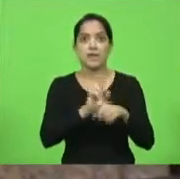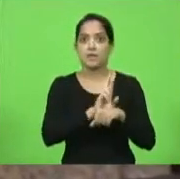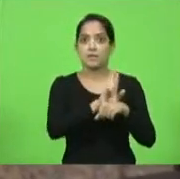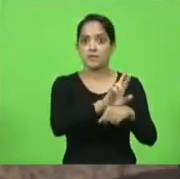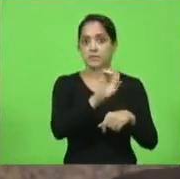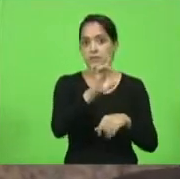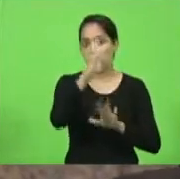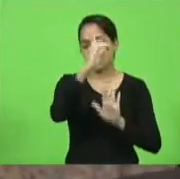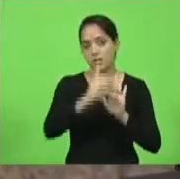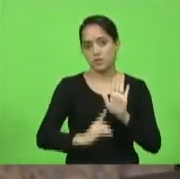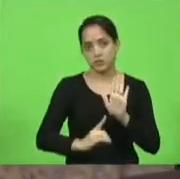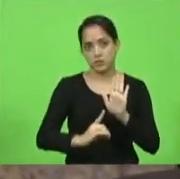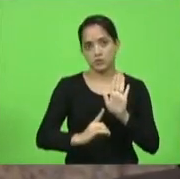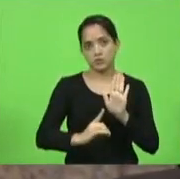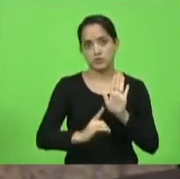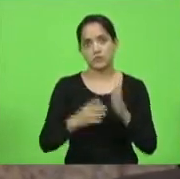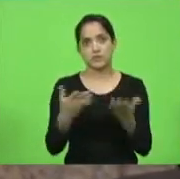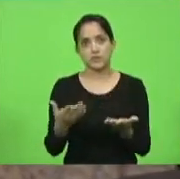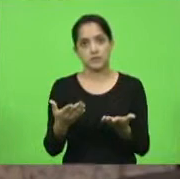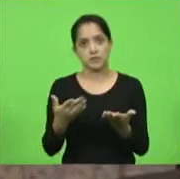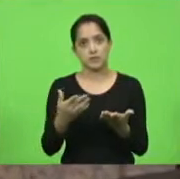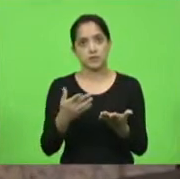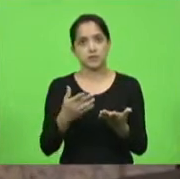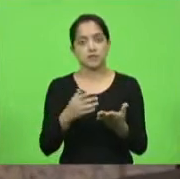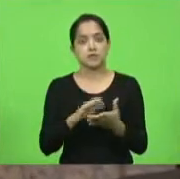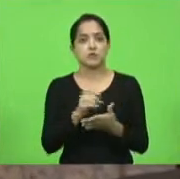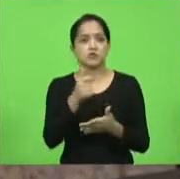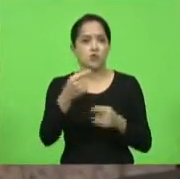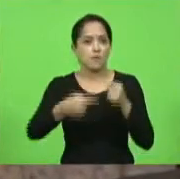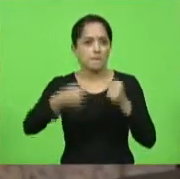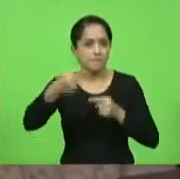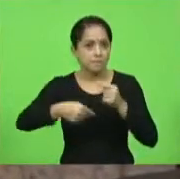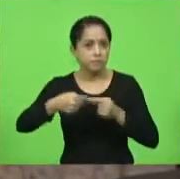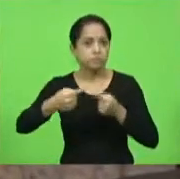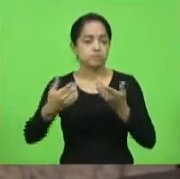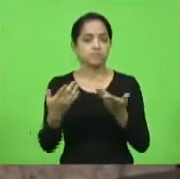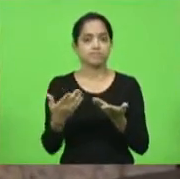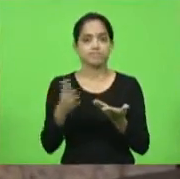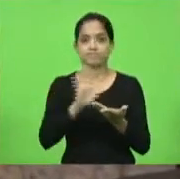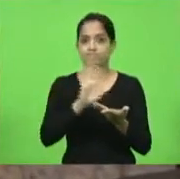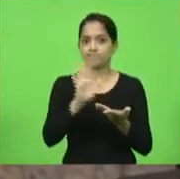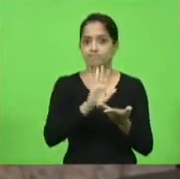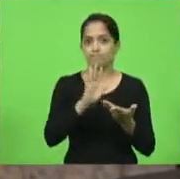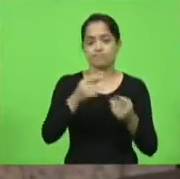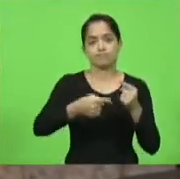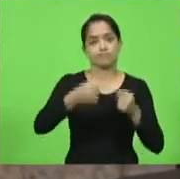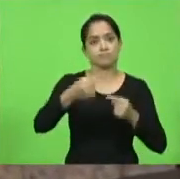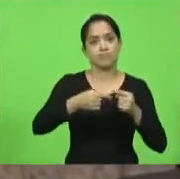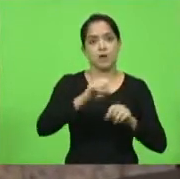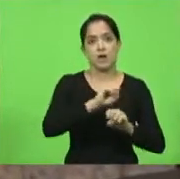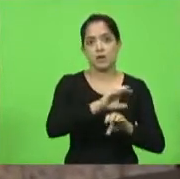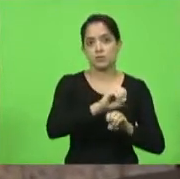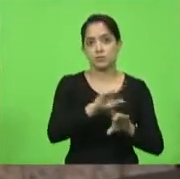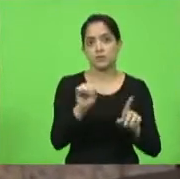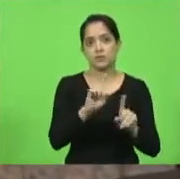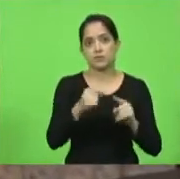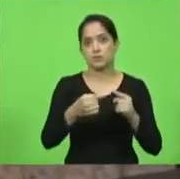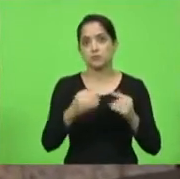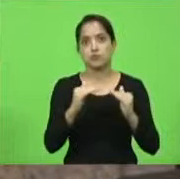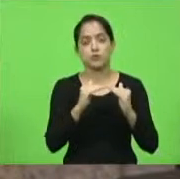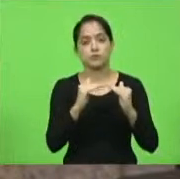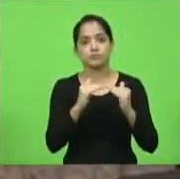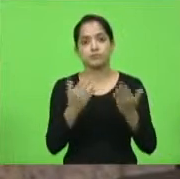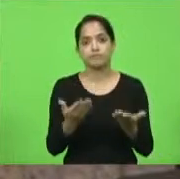diretoria do sindicato e representa apenas uma luta política que, e não a educação ou saúde dos alunos. Então, para esse, os